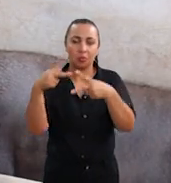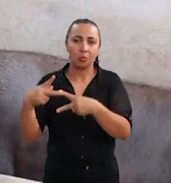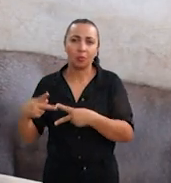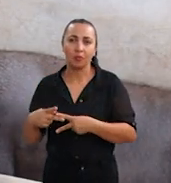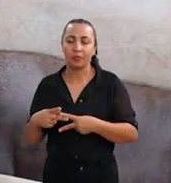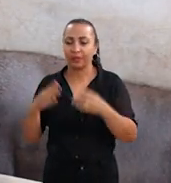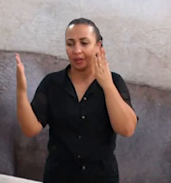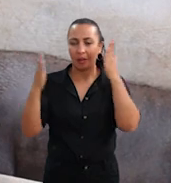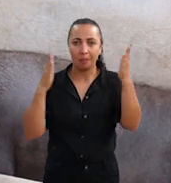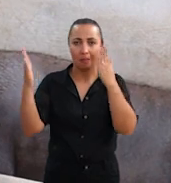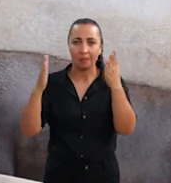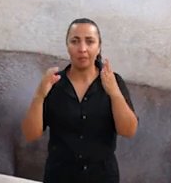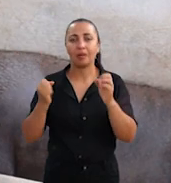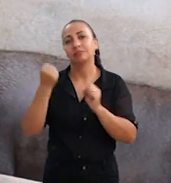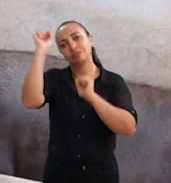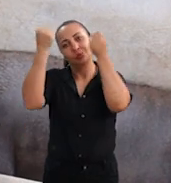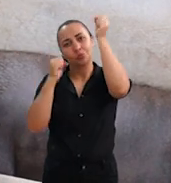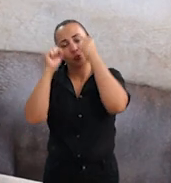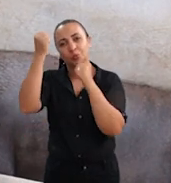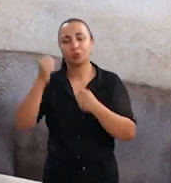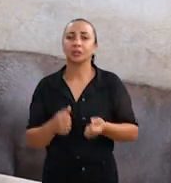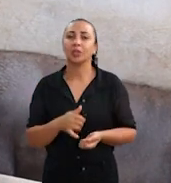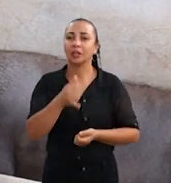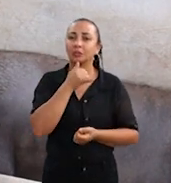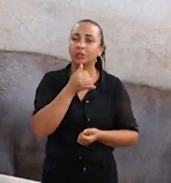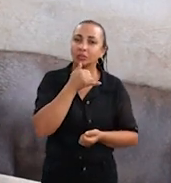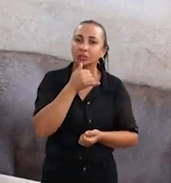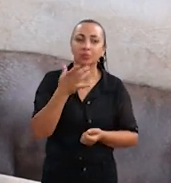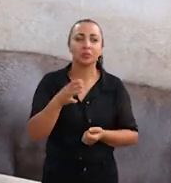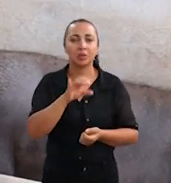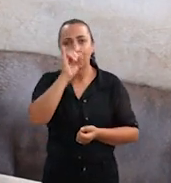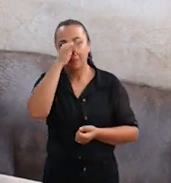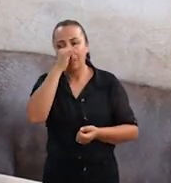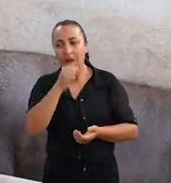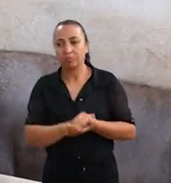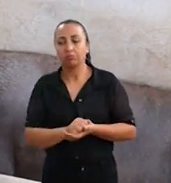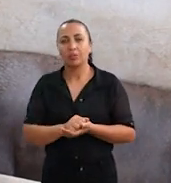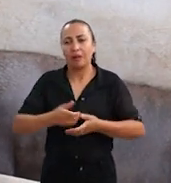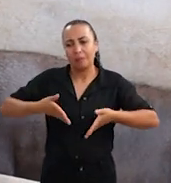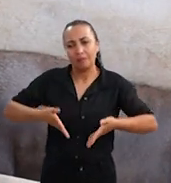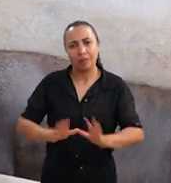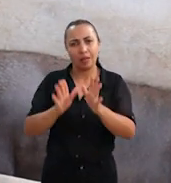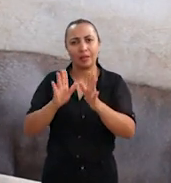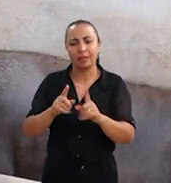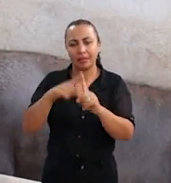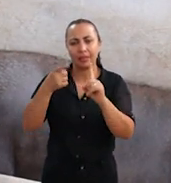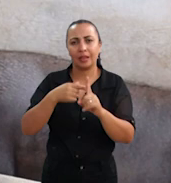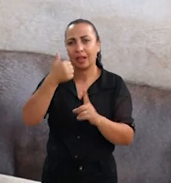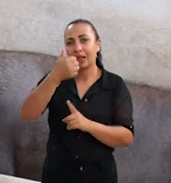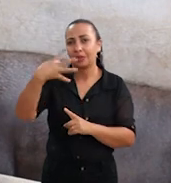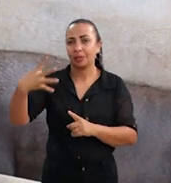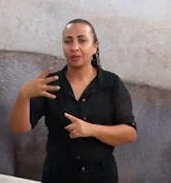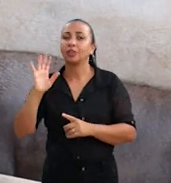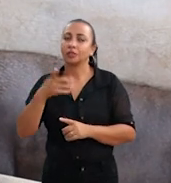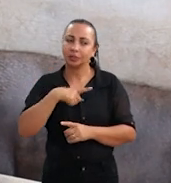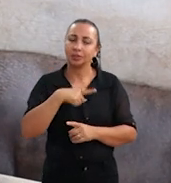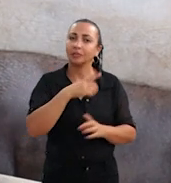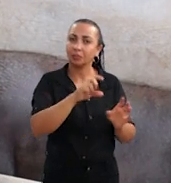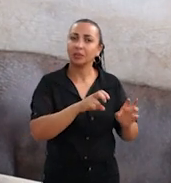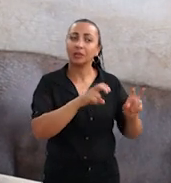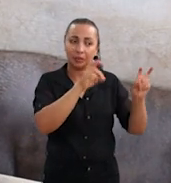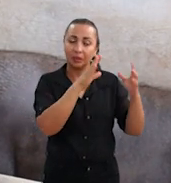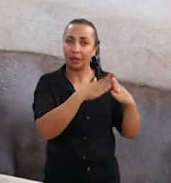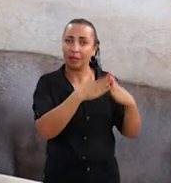equiparam à indústria. Então, por exemplo, a leitegada na indústria, uma porca vai parir 14 leitões. Eu já tive esses números na minha leitegada.